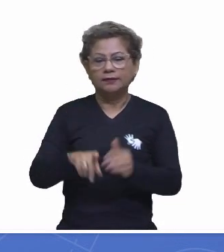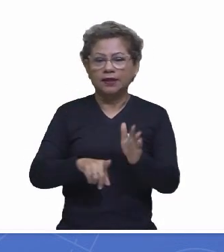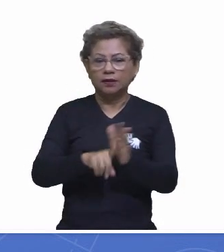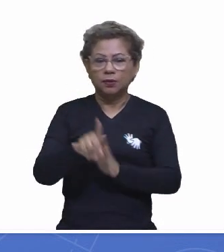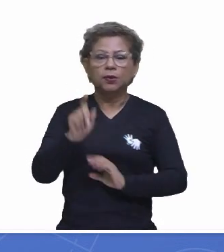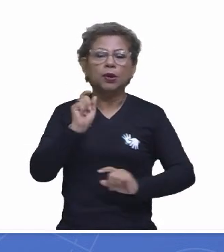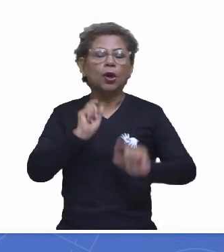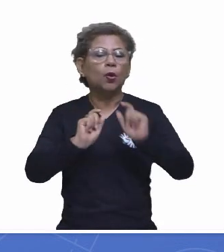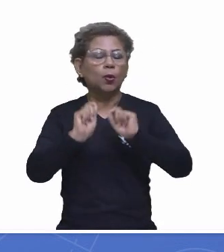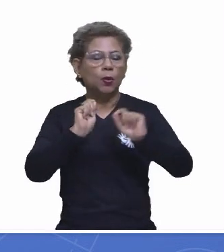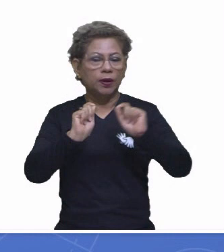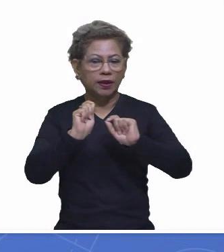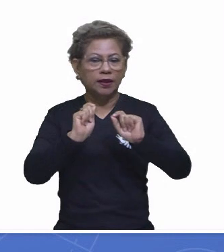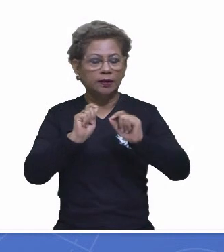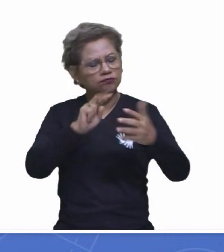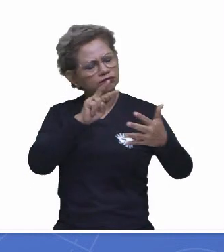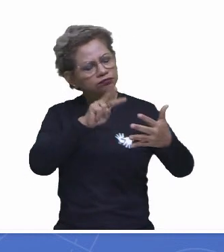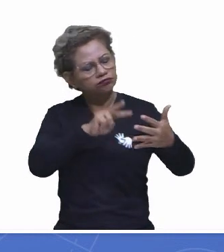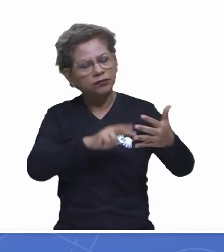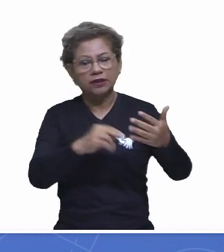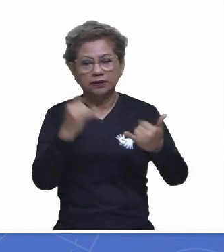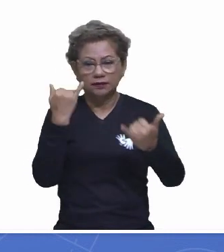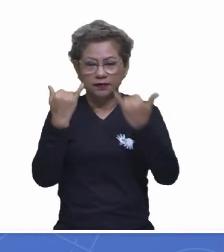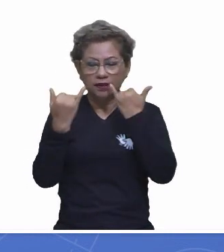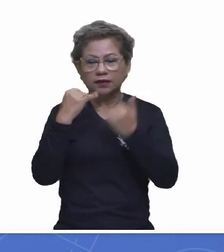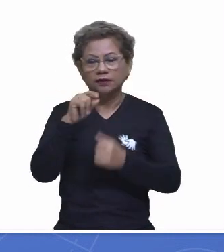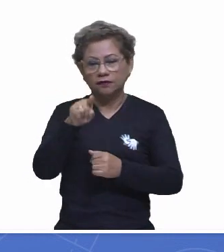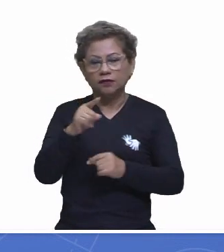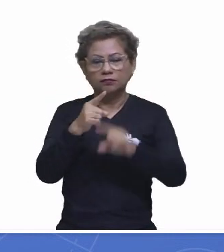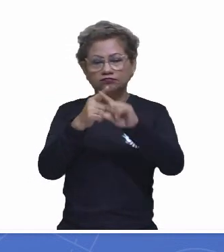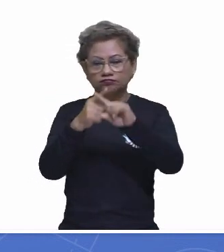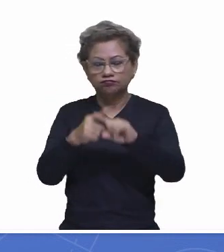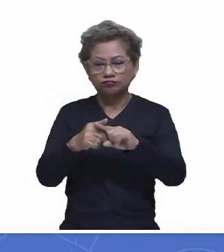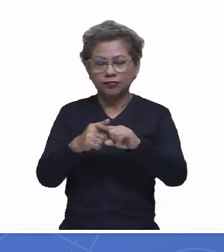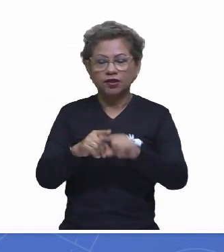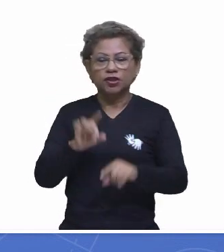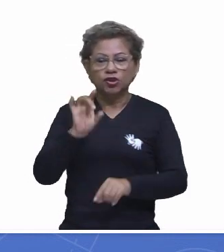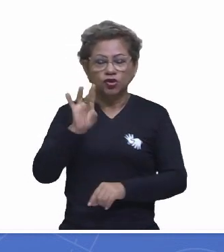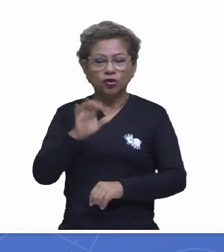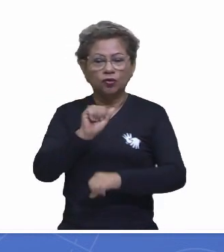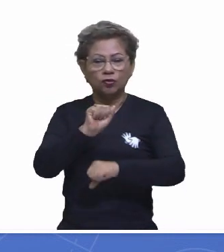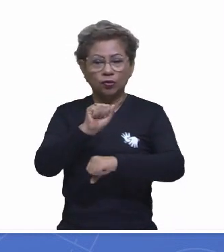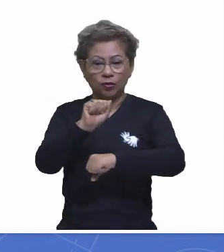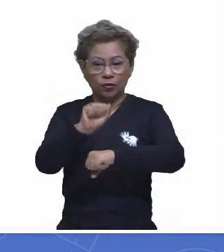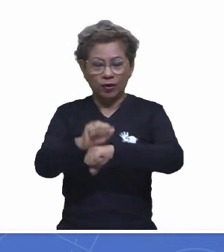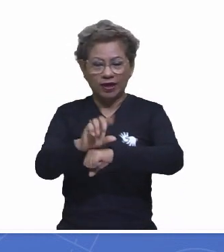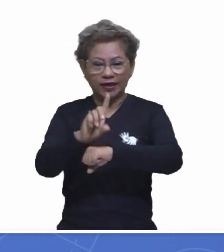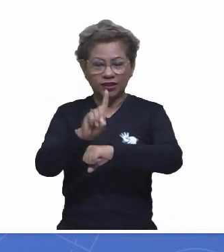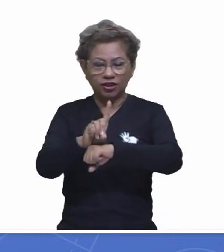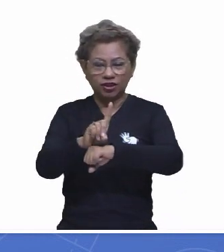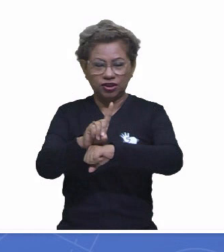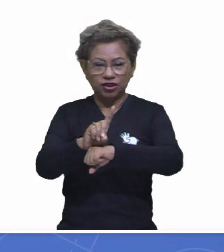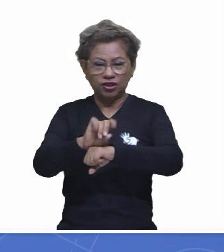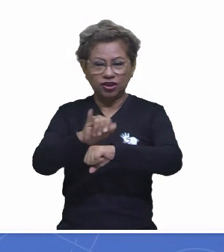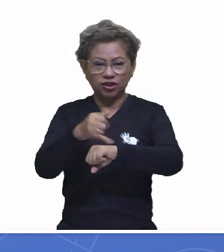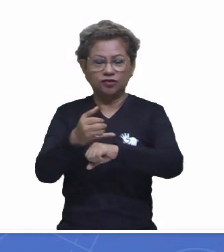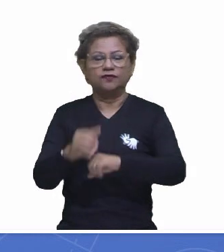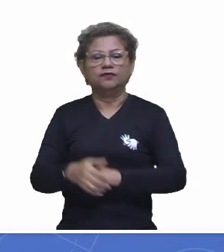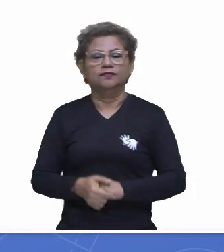pedido, então, nessa questão? Destaque a alternativa que apresenta apenas adjetivos. Primeiramente, a definição de adjetivo,